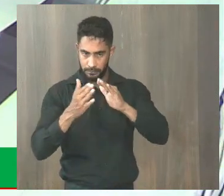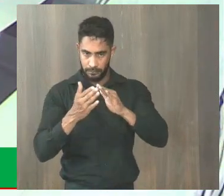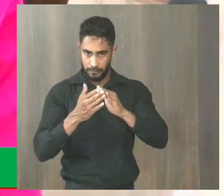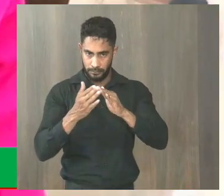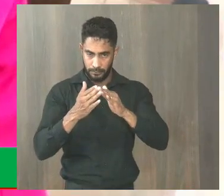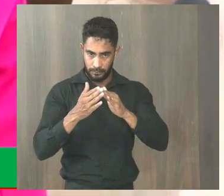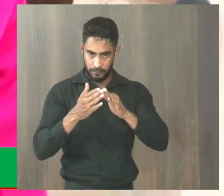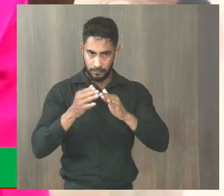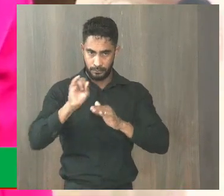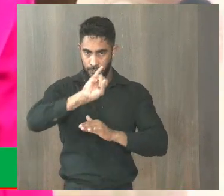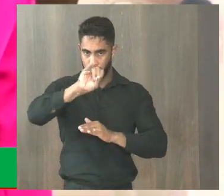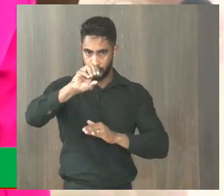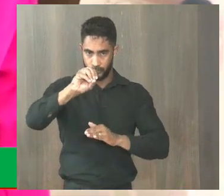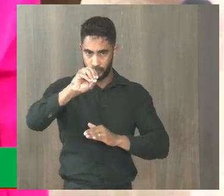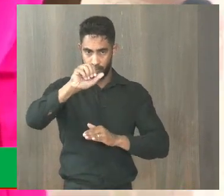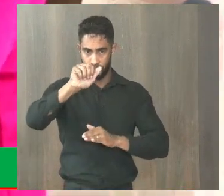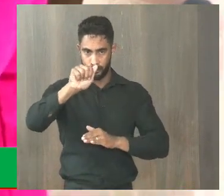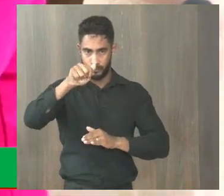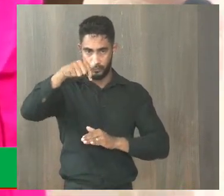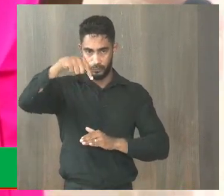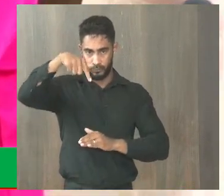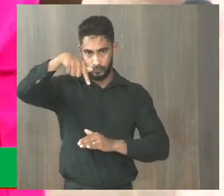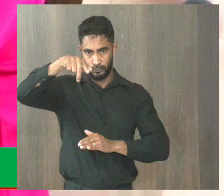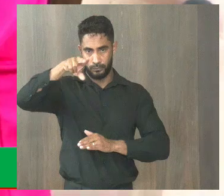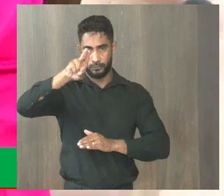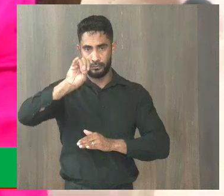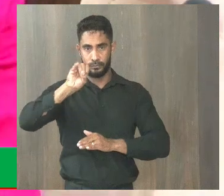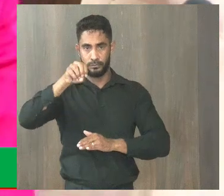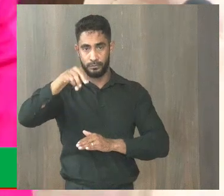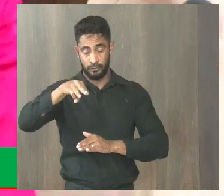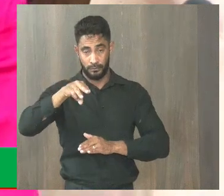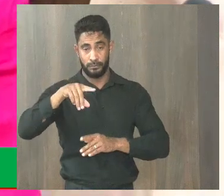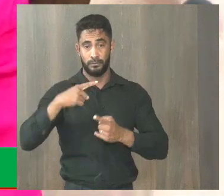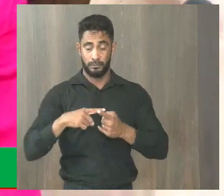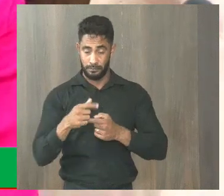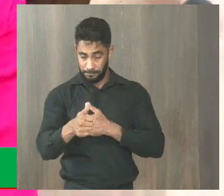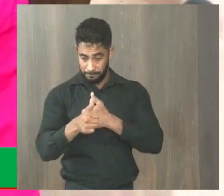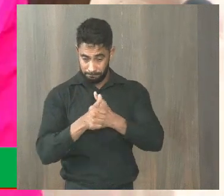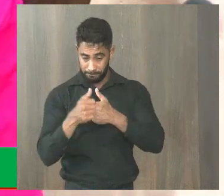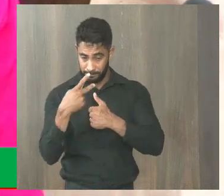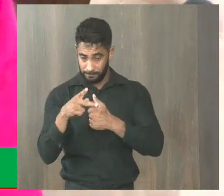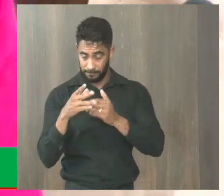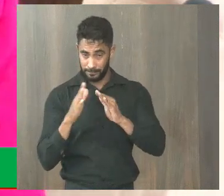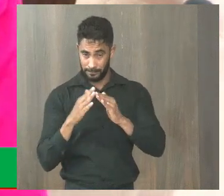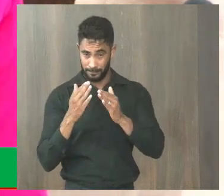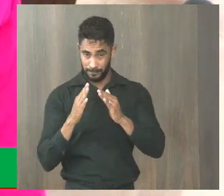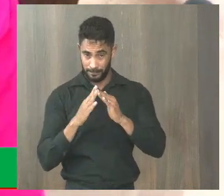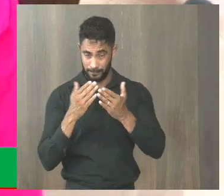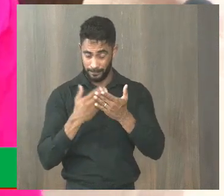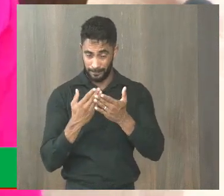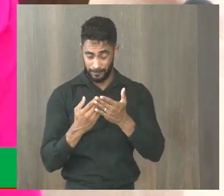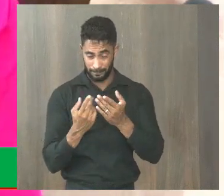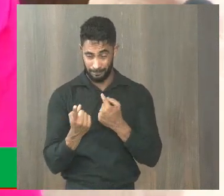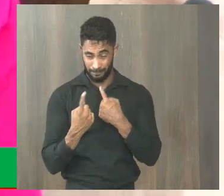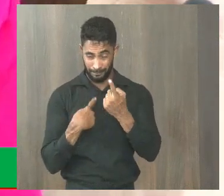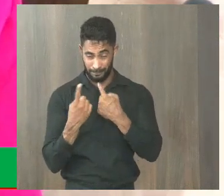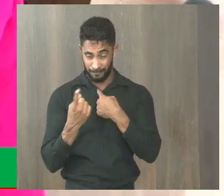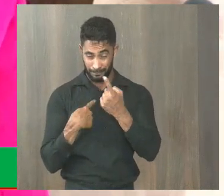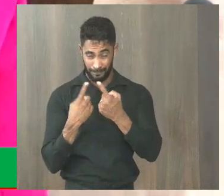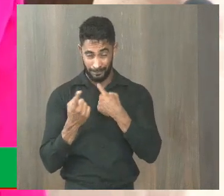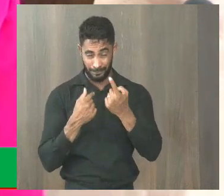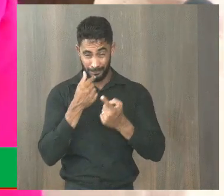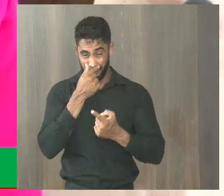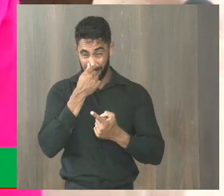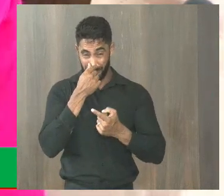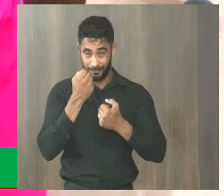PROASB, Joaquim de Freitas. Ali tem um fluxo enorme de pessoas quando vai buscar suas crianças. E fica